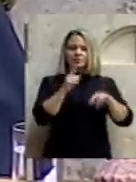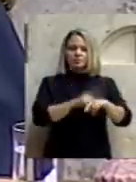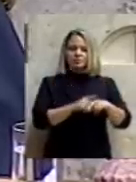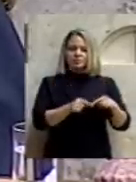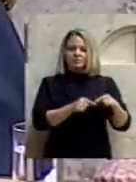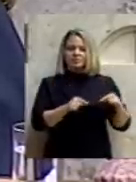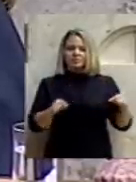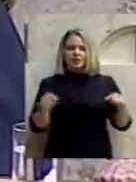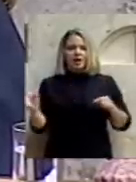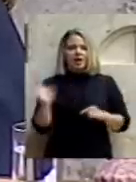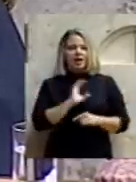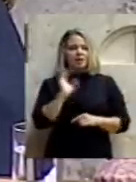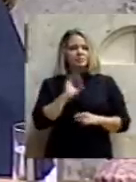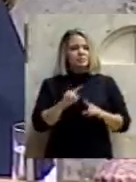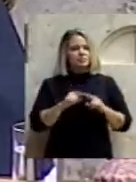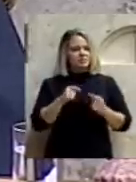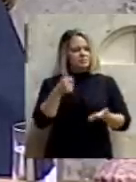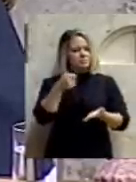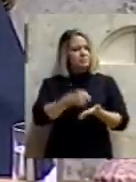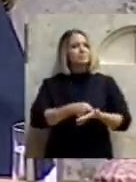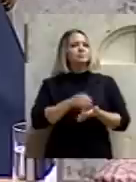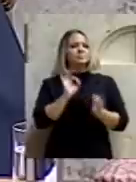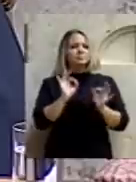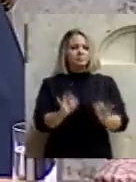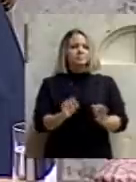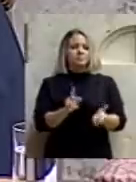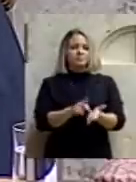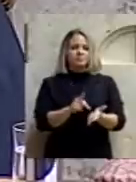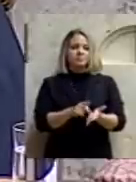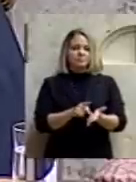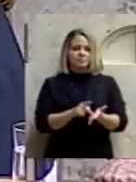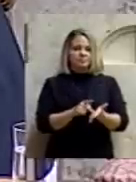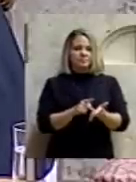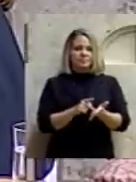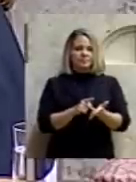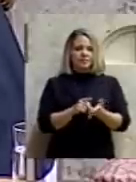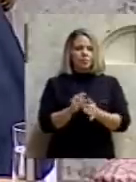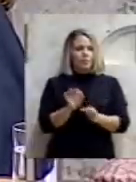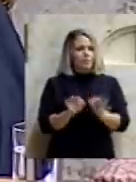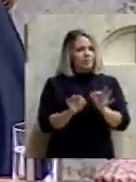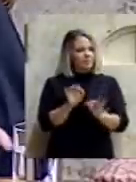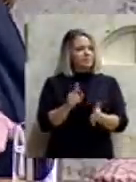mas intenso, e cumpriu o compromisso à risca, à perfeição.